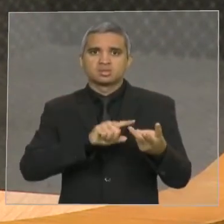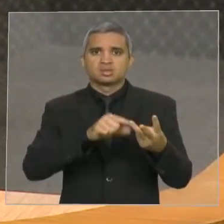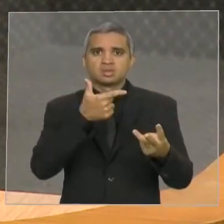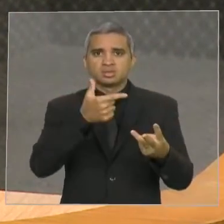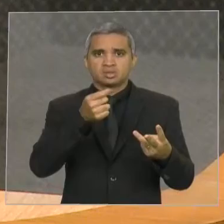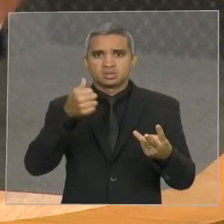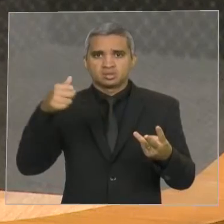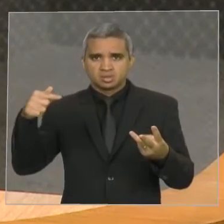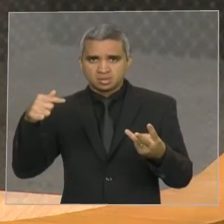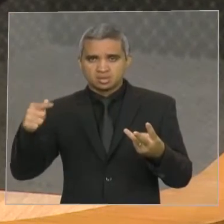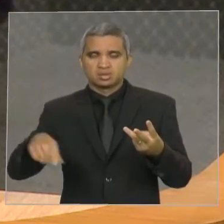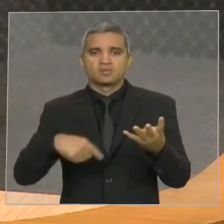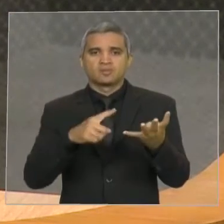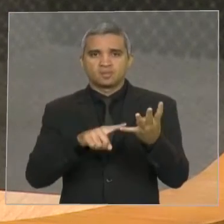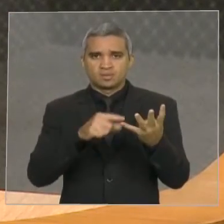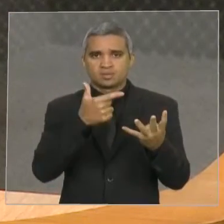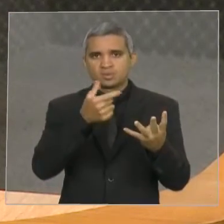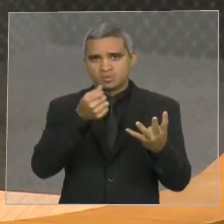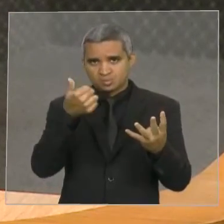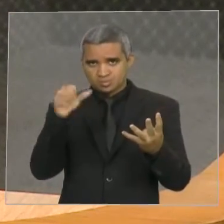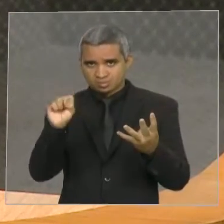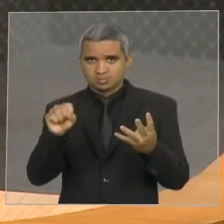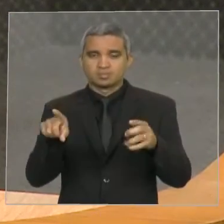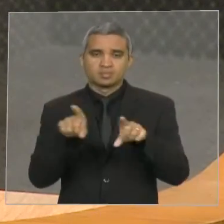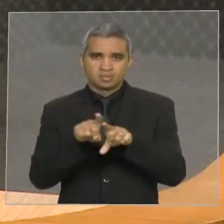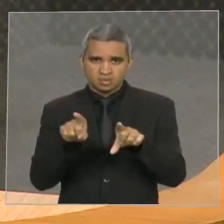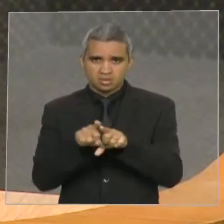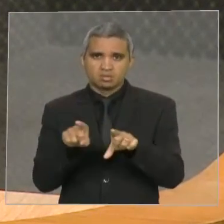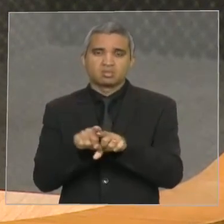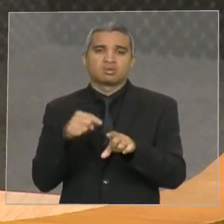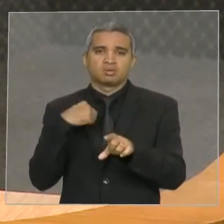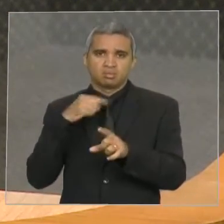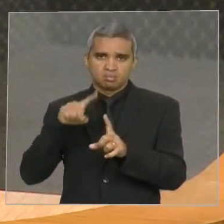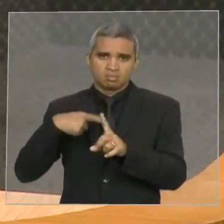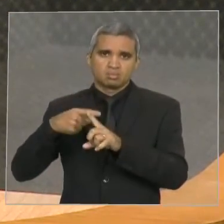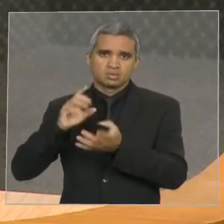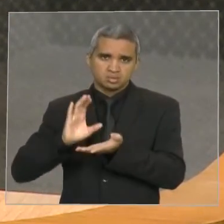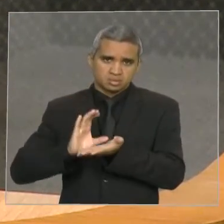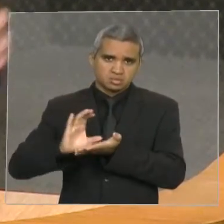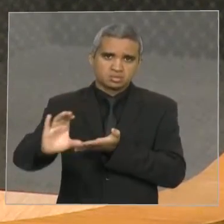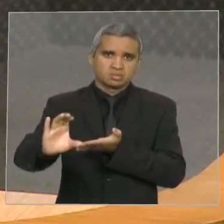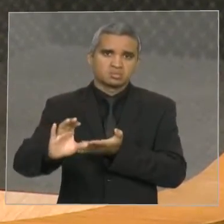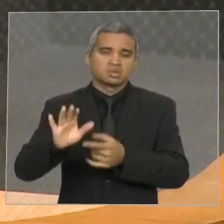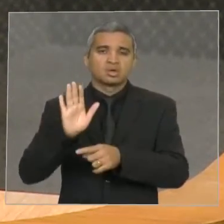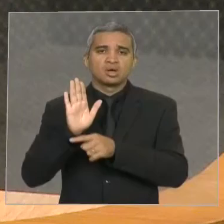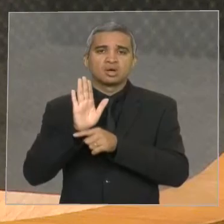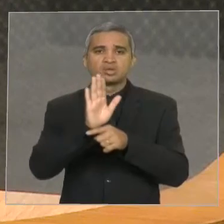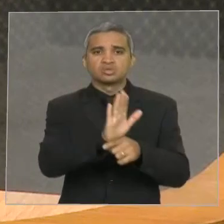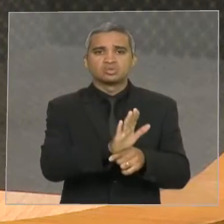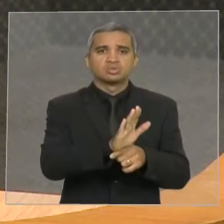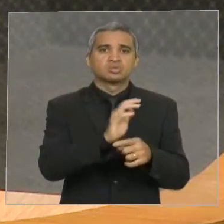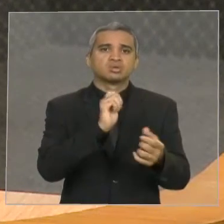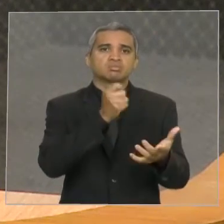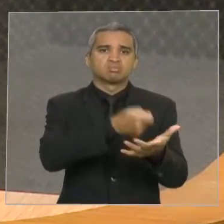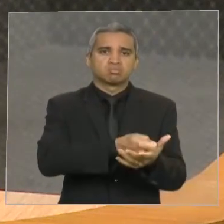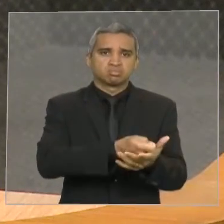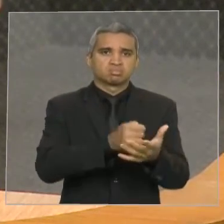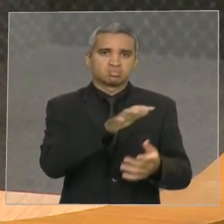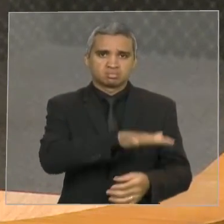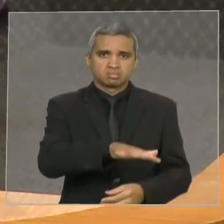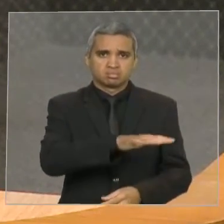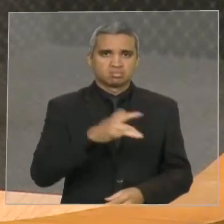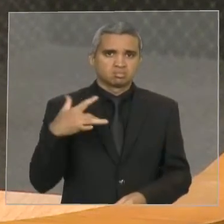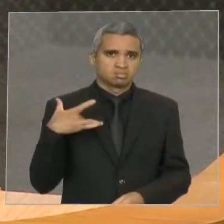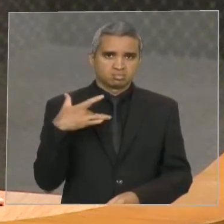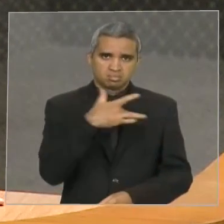em 2018, também vamos disponibilizar mais uma emenda para contribuir no custeio da saúde daquele município